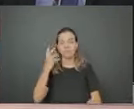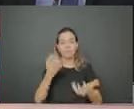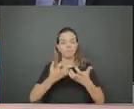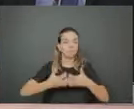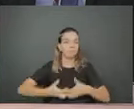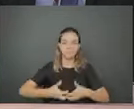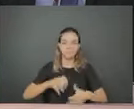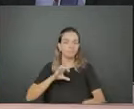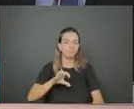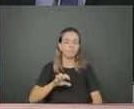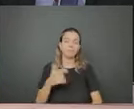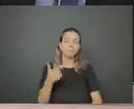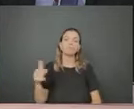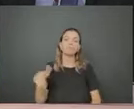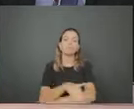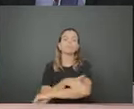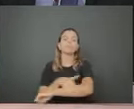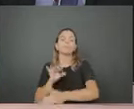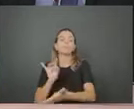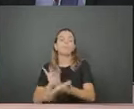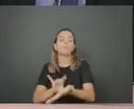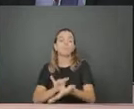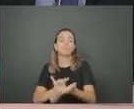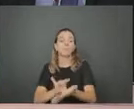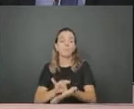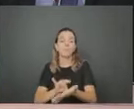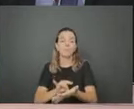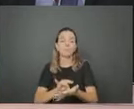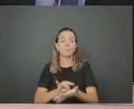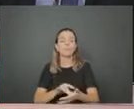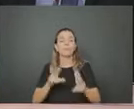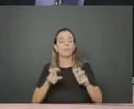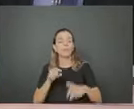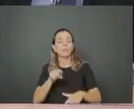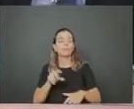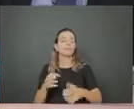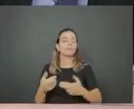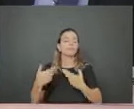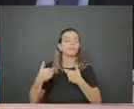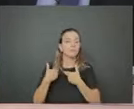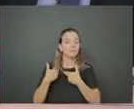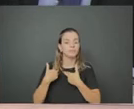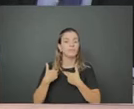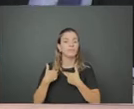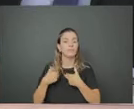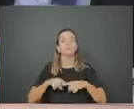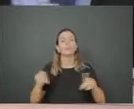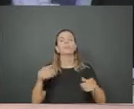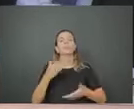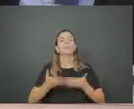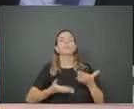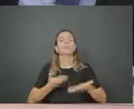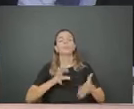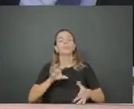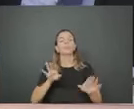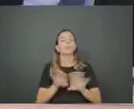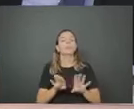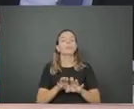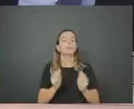endereço fixo para serem chamados para a responsabilização posterior. Mas é algo assim que tem que ser tratado, assim como a perturbação do sossego também, a